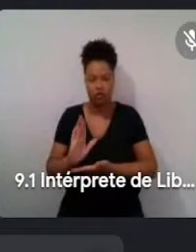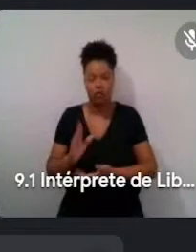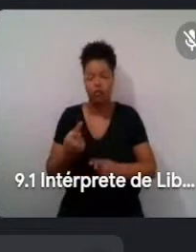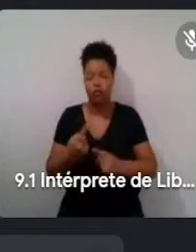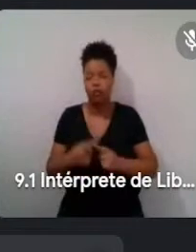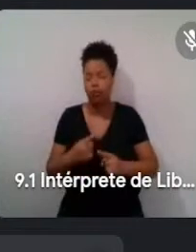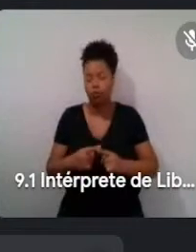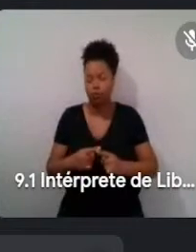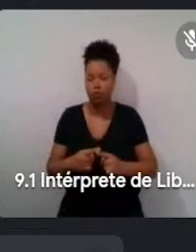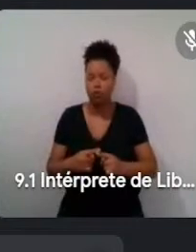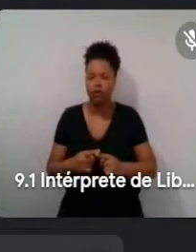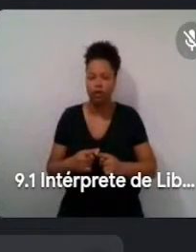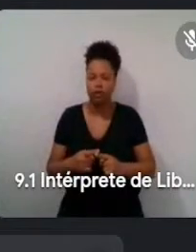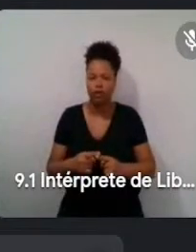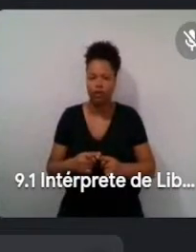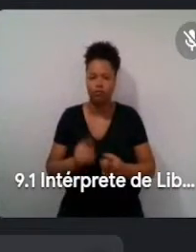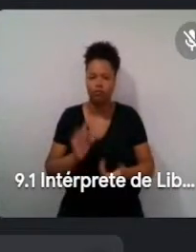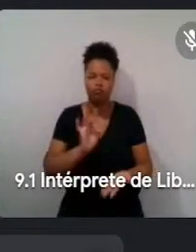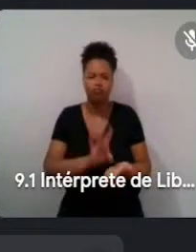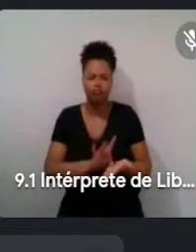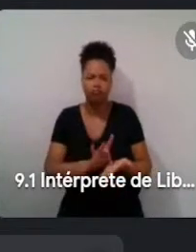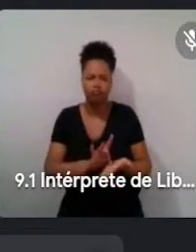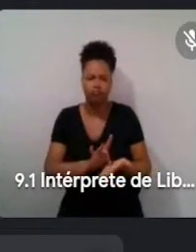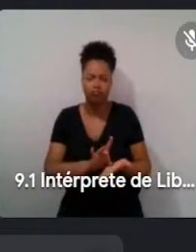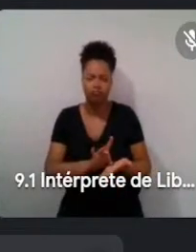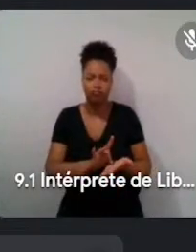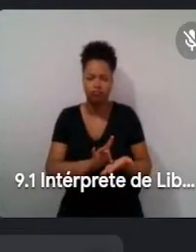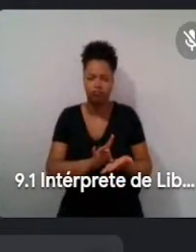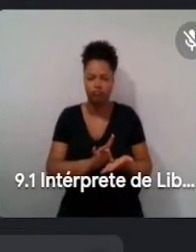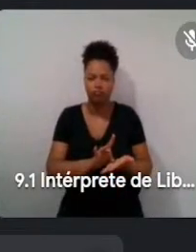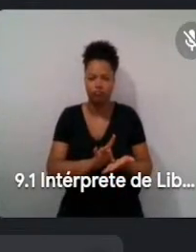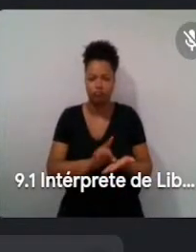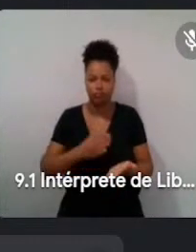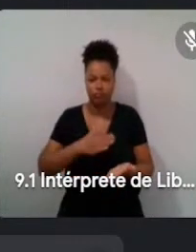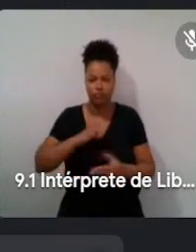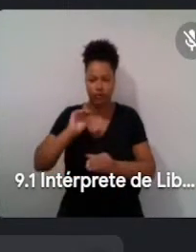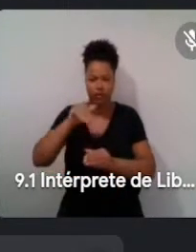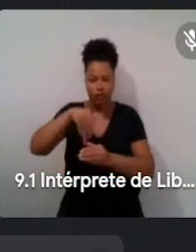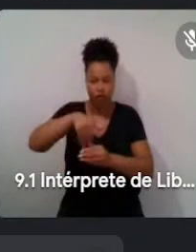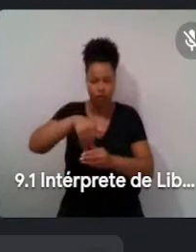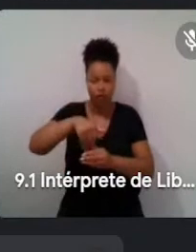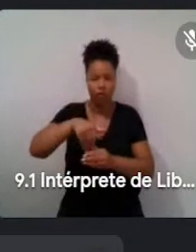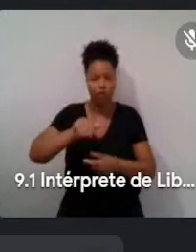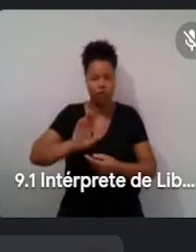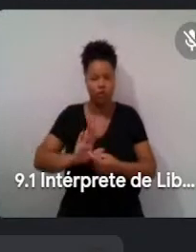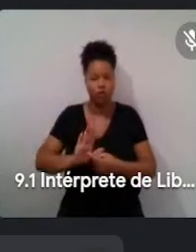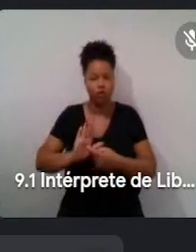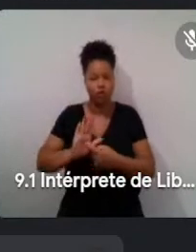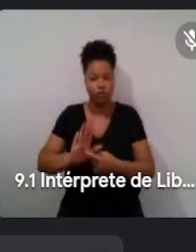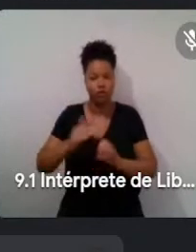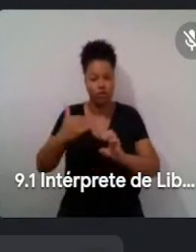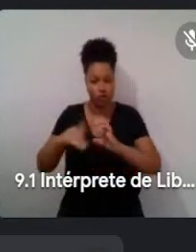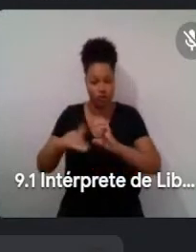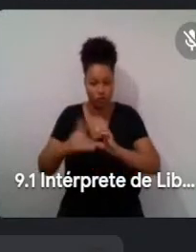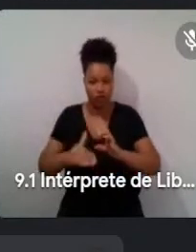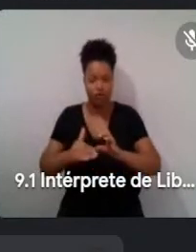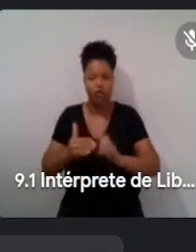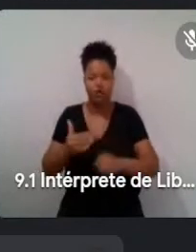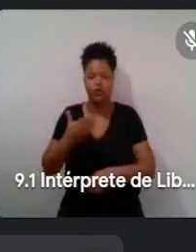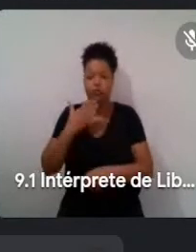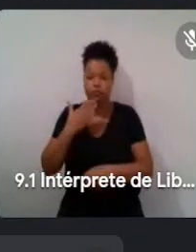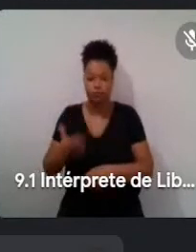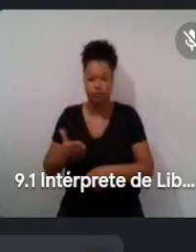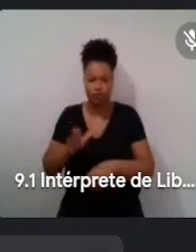efetivamente está bem, inclusive no meu voto eu estampo o e-mail de intimação da decisão